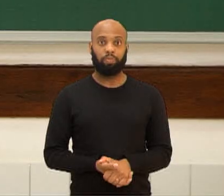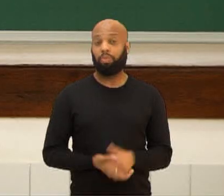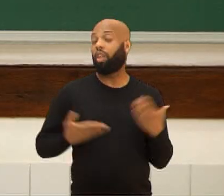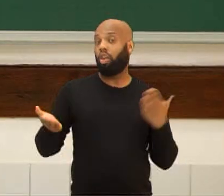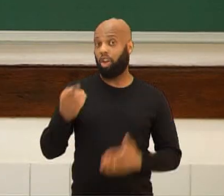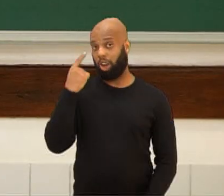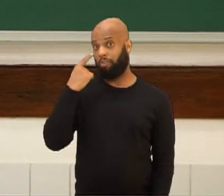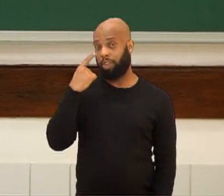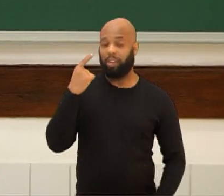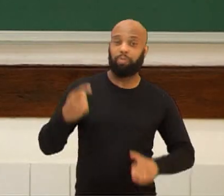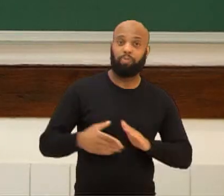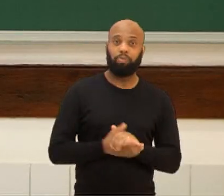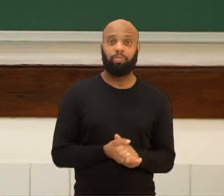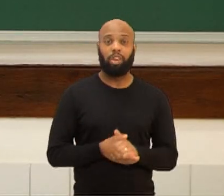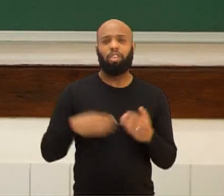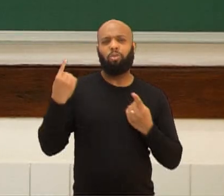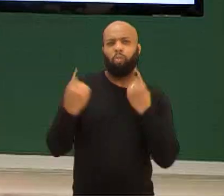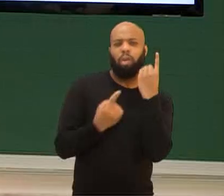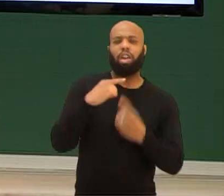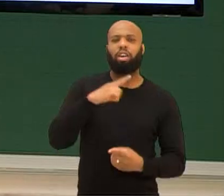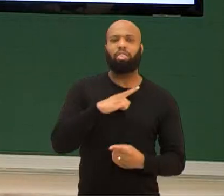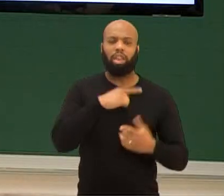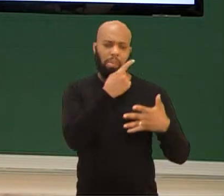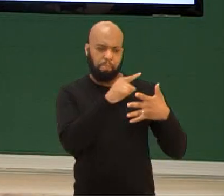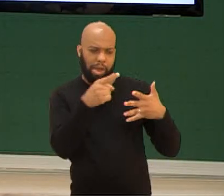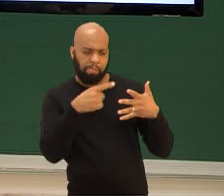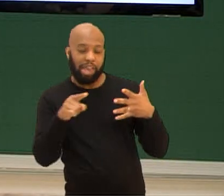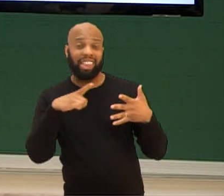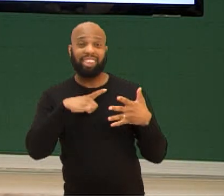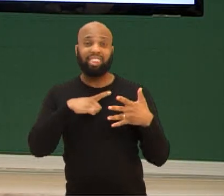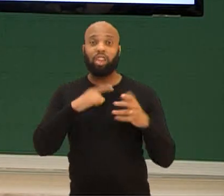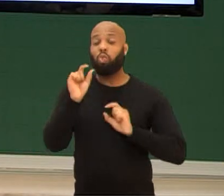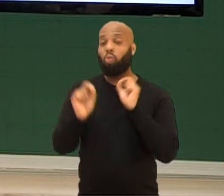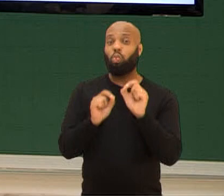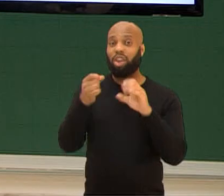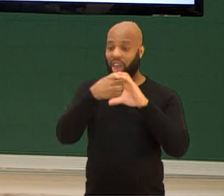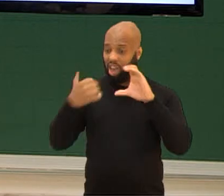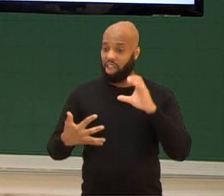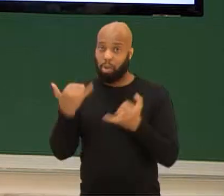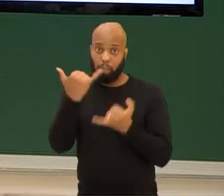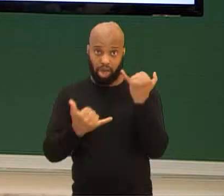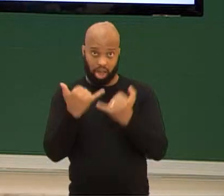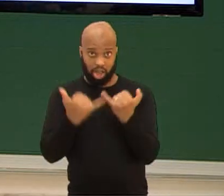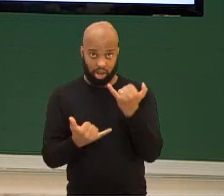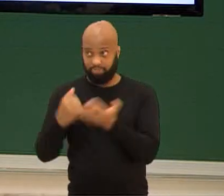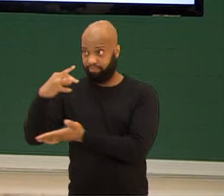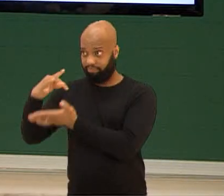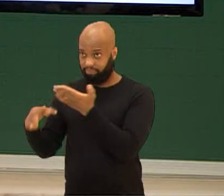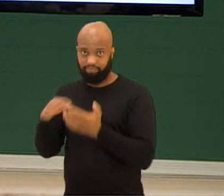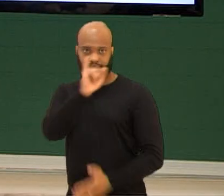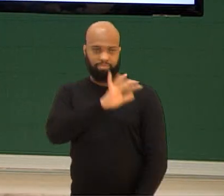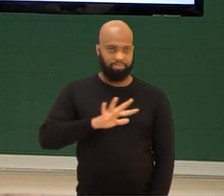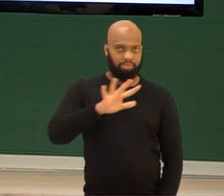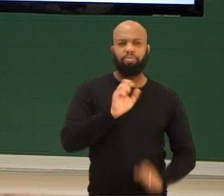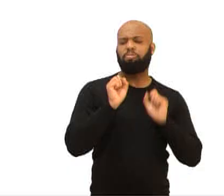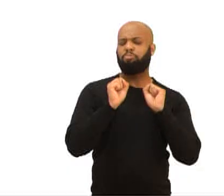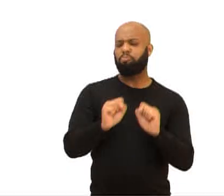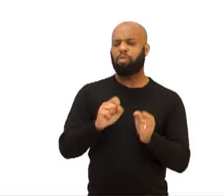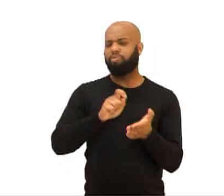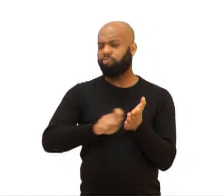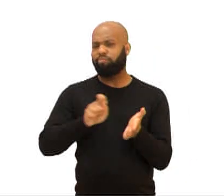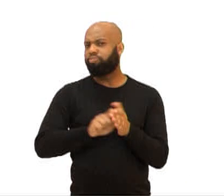A ver, então, quais são os aspectos em que esses dois textos se parecem? A possibilidade de resposta é a